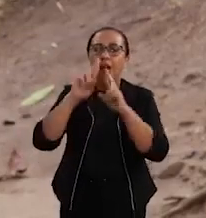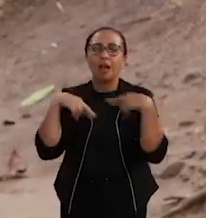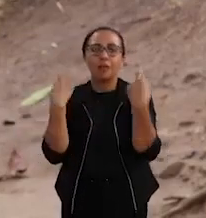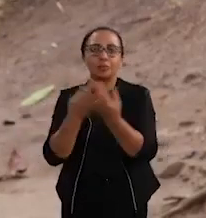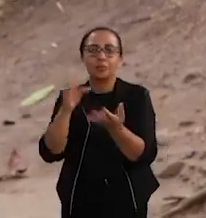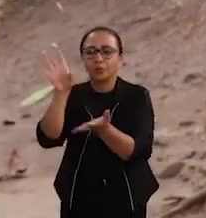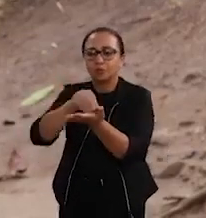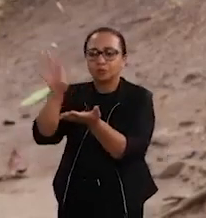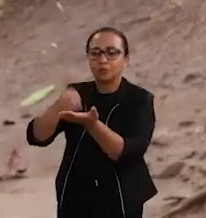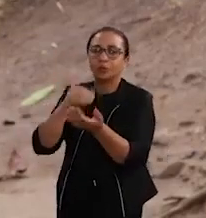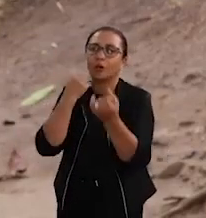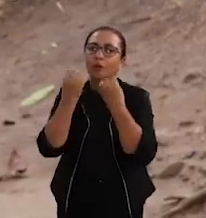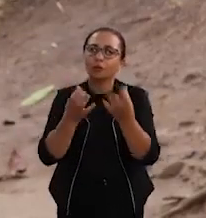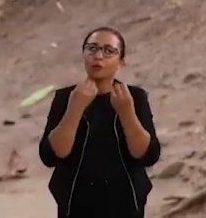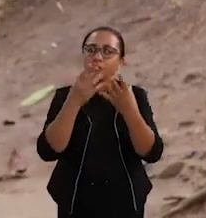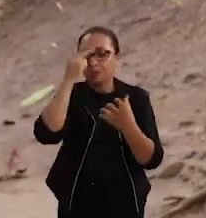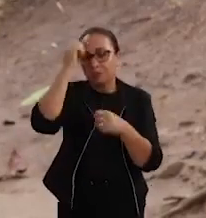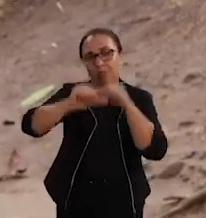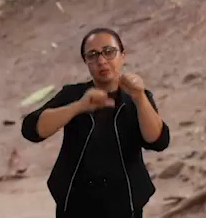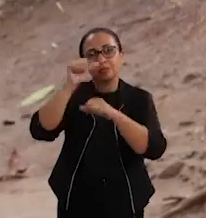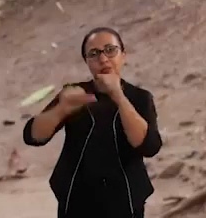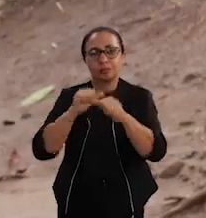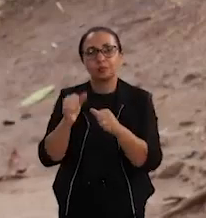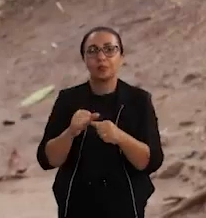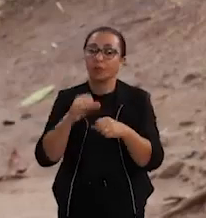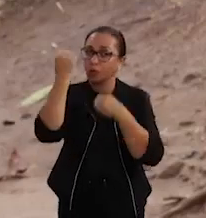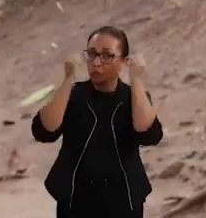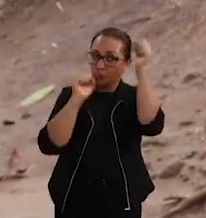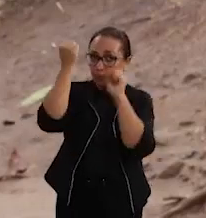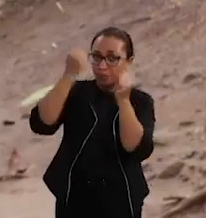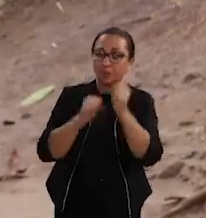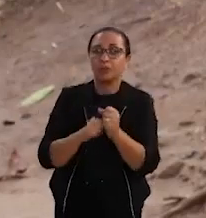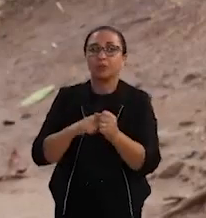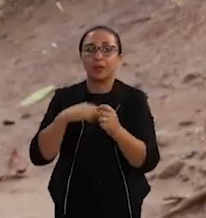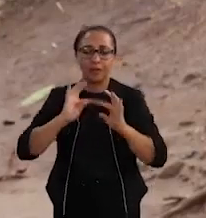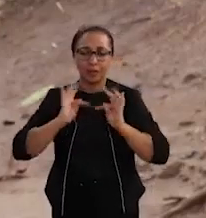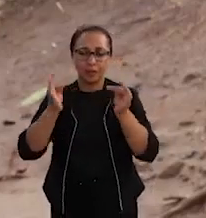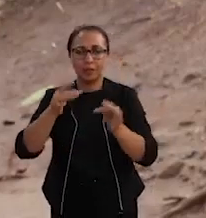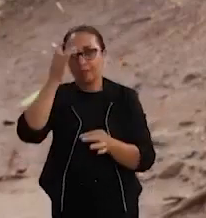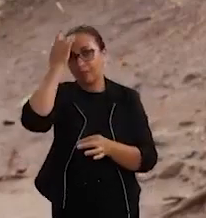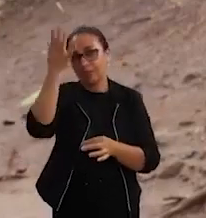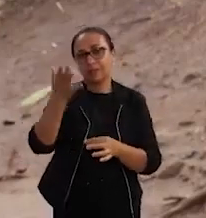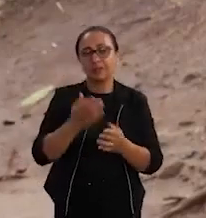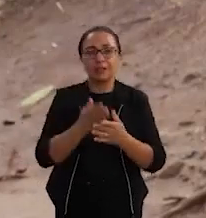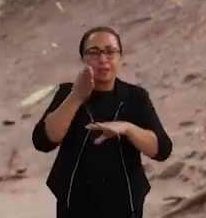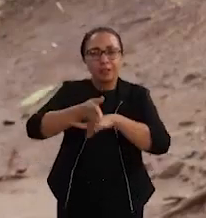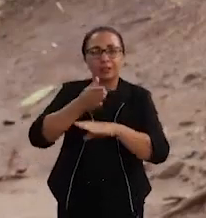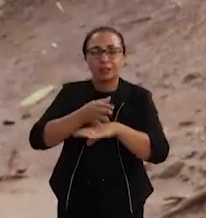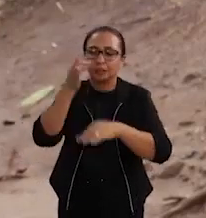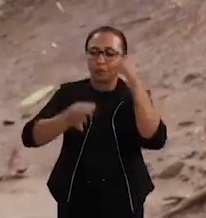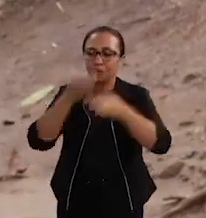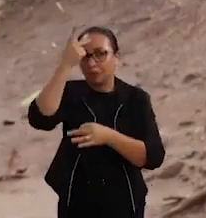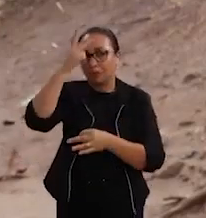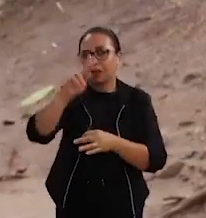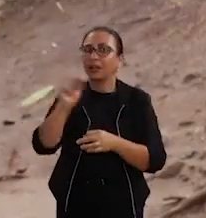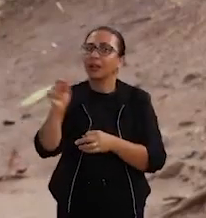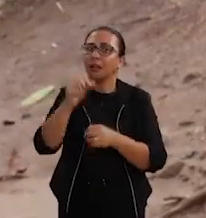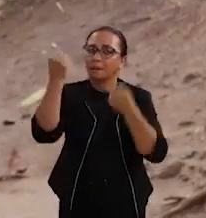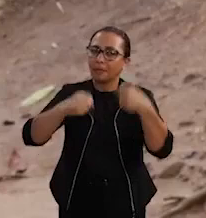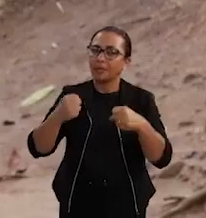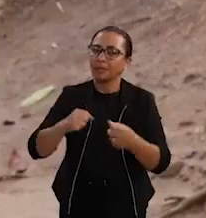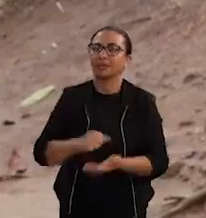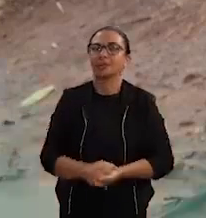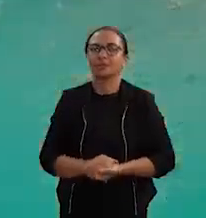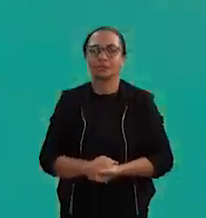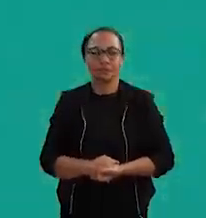do Norte, reunir as informações necessárias para o desenvolvimento de uma ferramenta tecnológica que facilite o acesso à justiça para quem